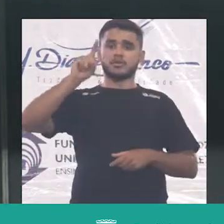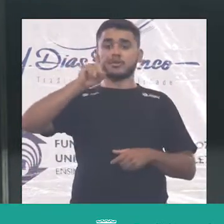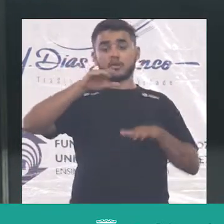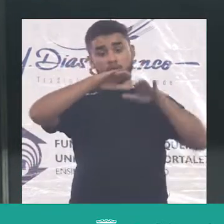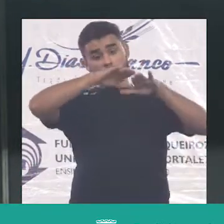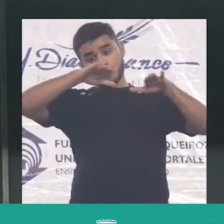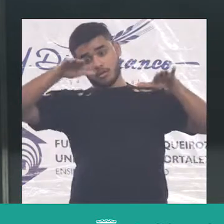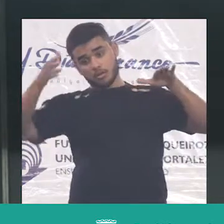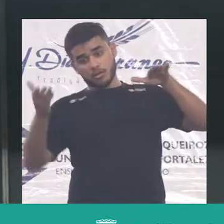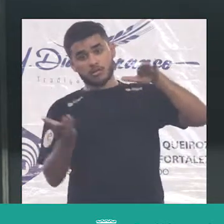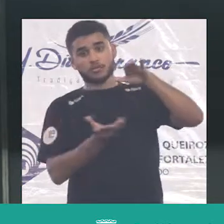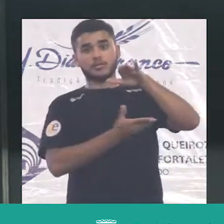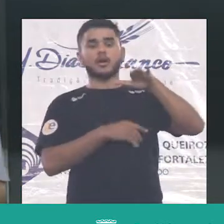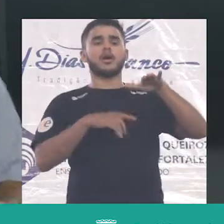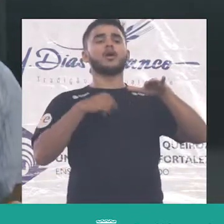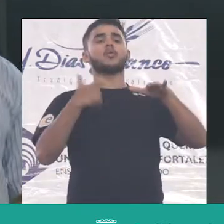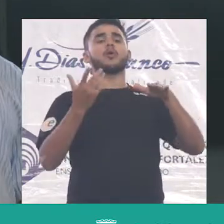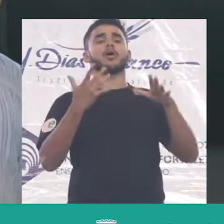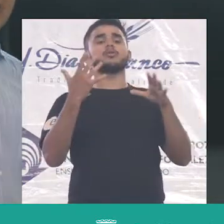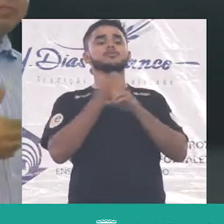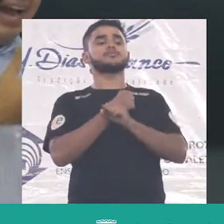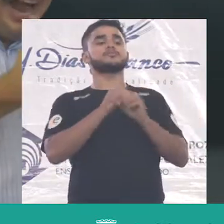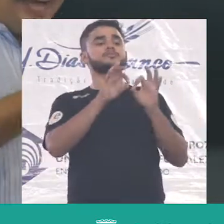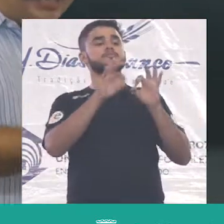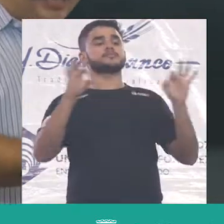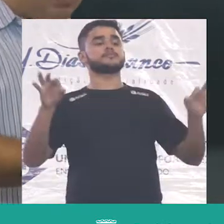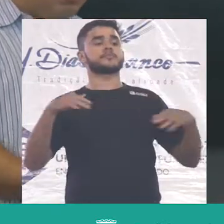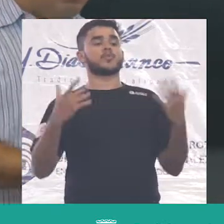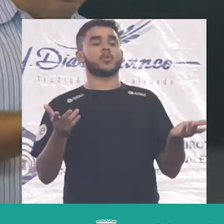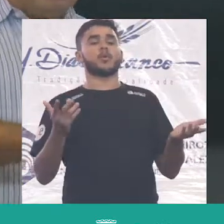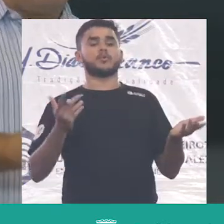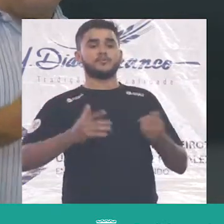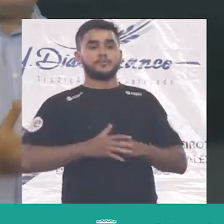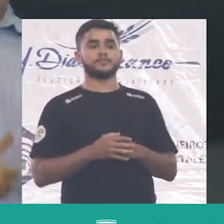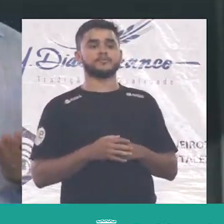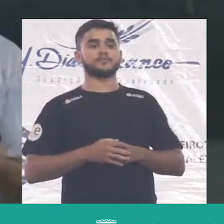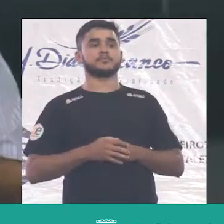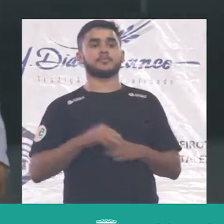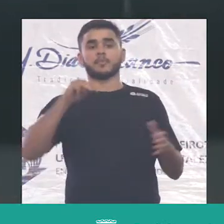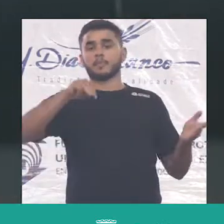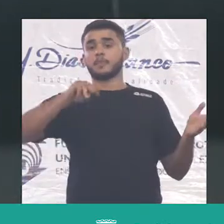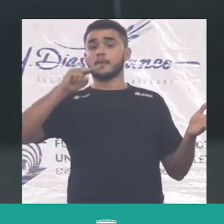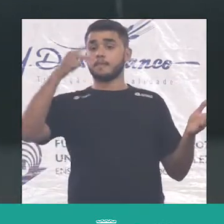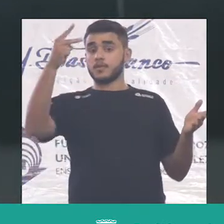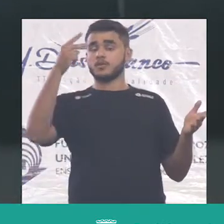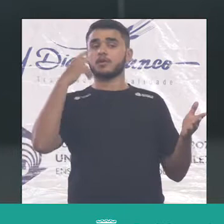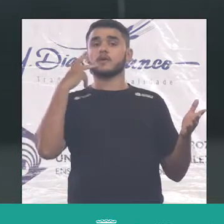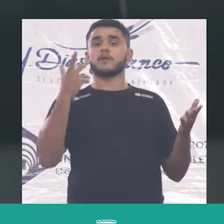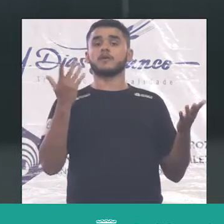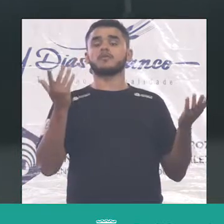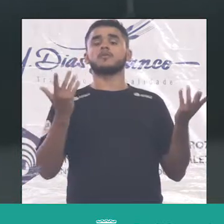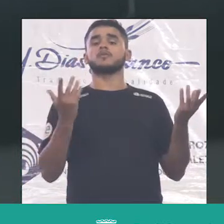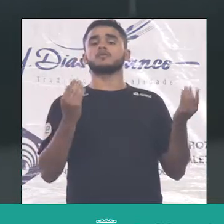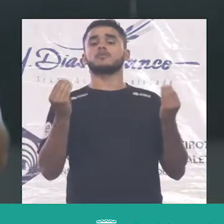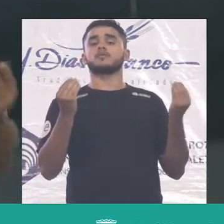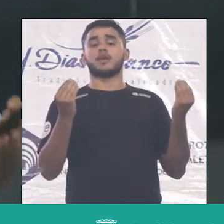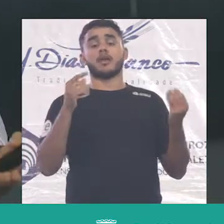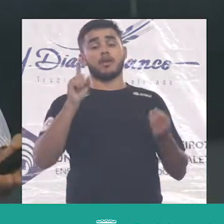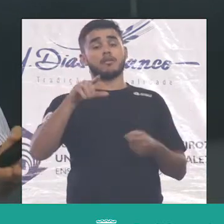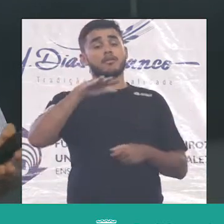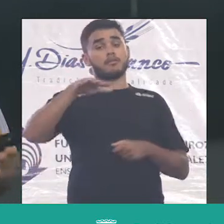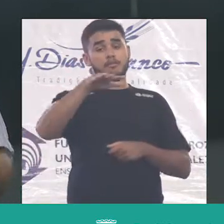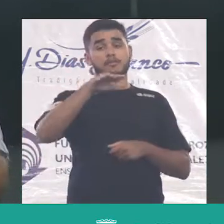superfícies. Então, quando eu falo no valor da embalagem, o metro quadrado utilizado para fabricar uma embalagem, eu estou falando em